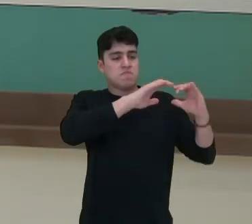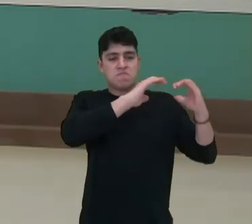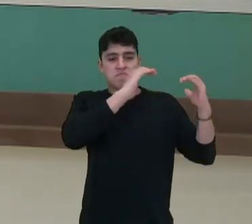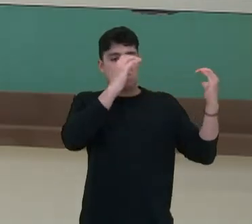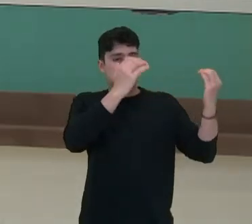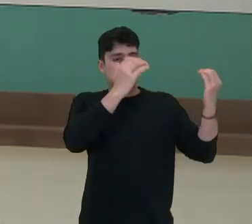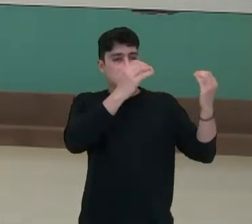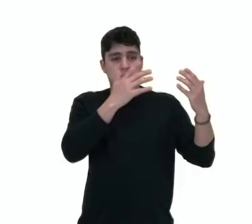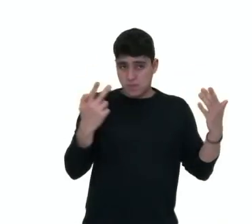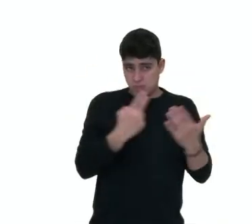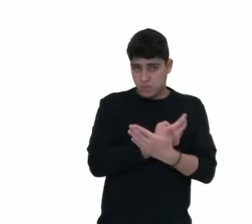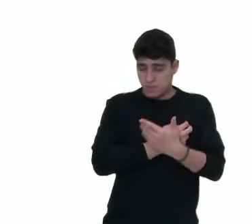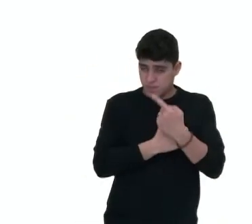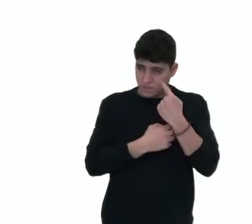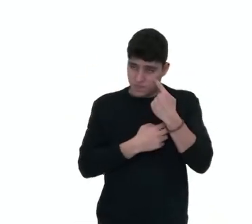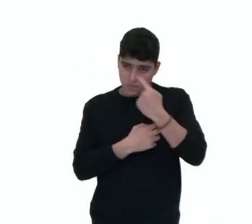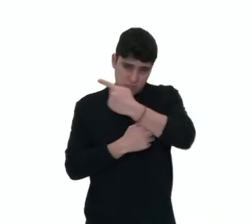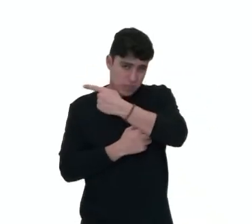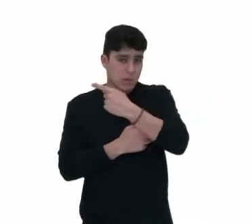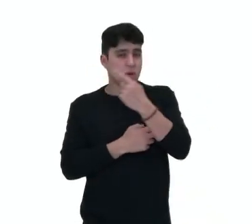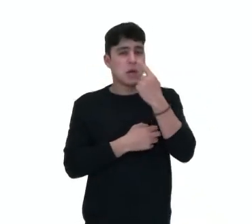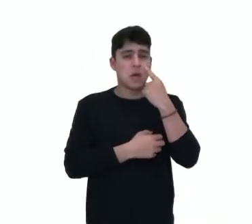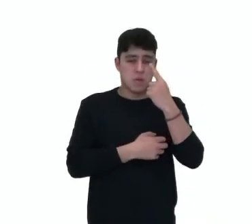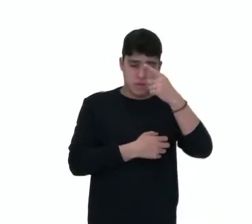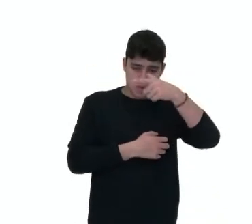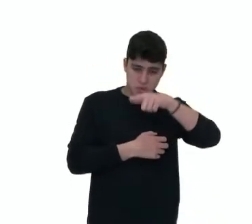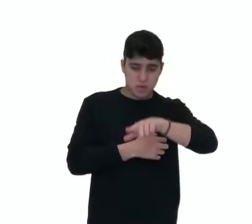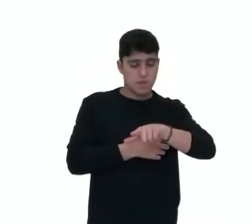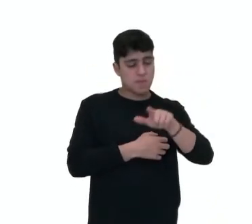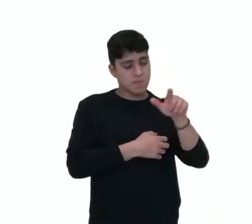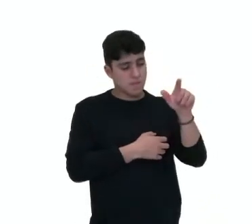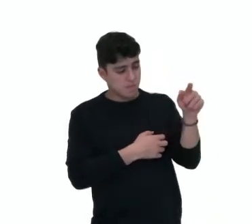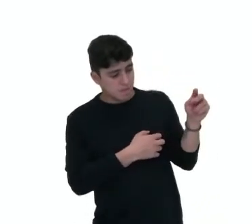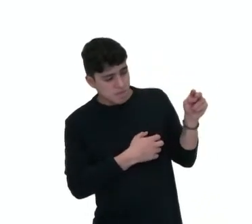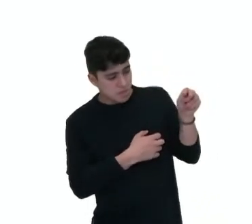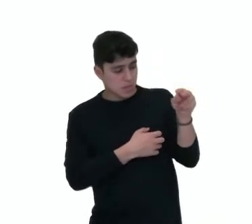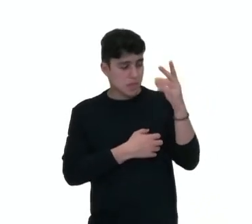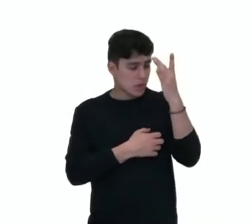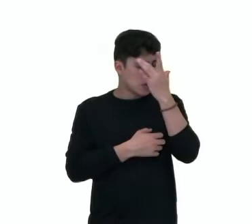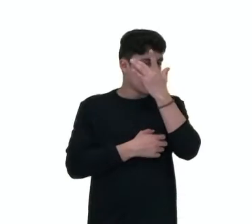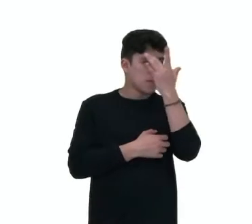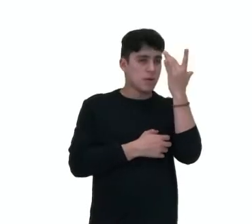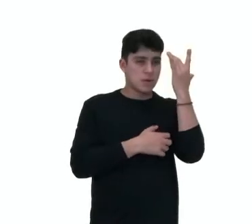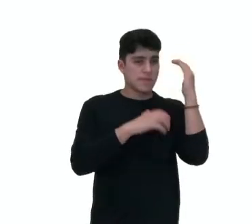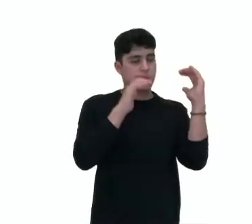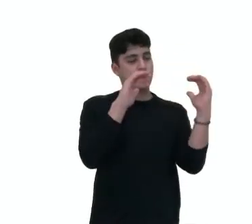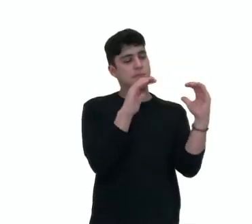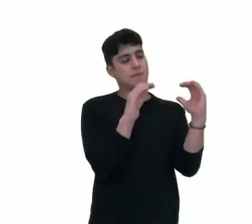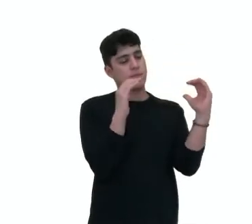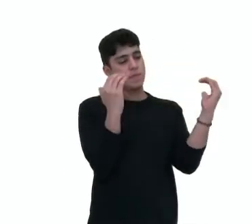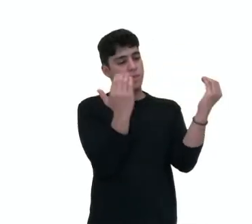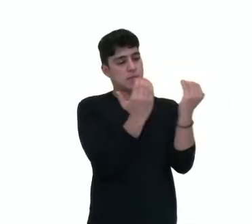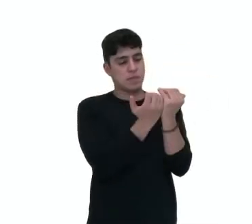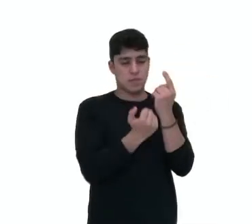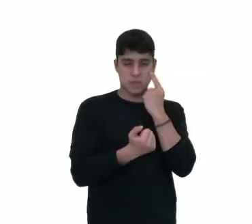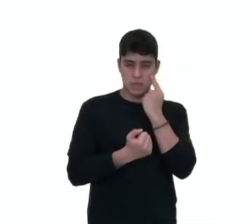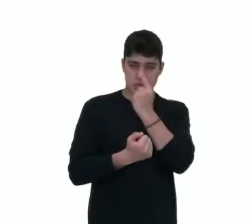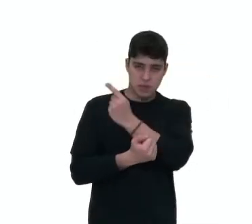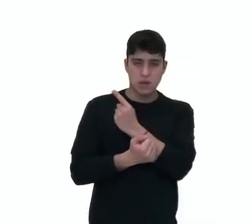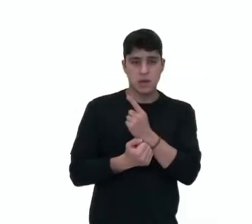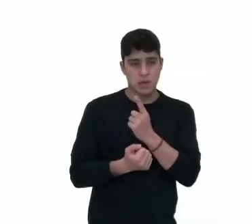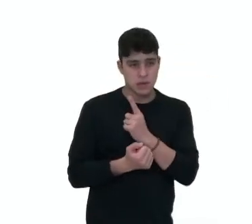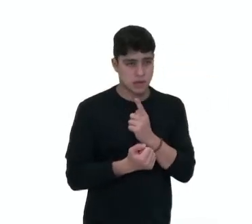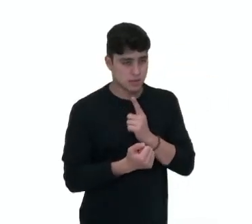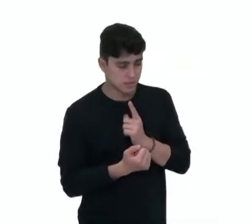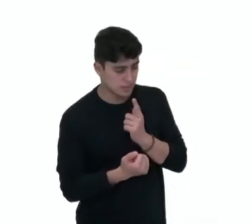não deveria. Observou novamente a imagem, a representação de uma pessoa e a região do cérebro. Olha lá, nós temos um